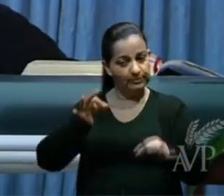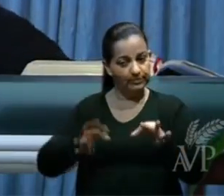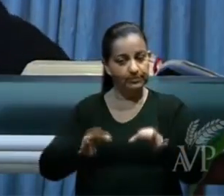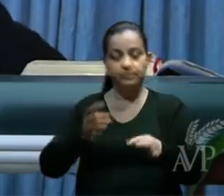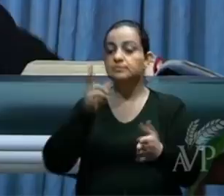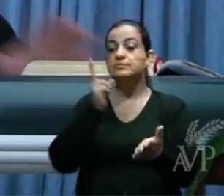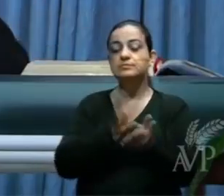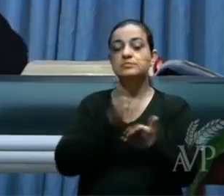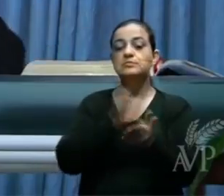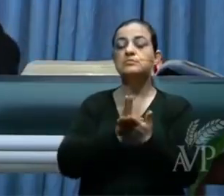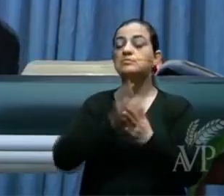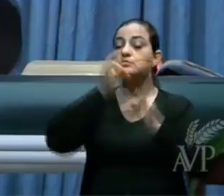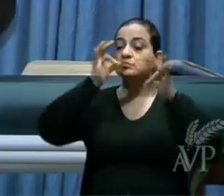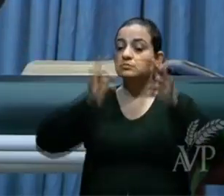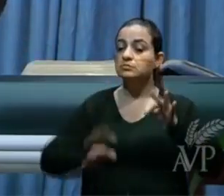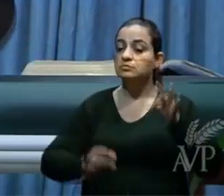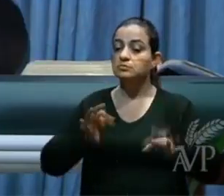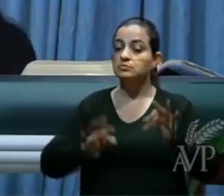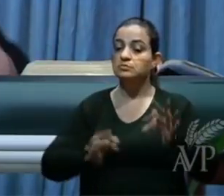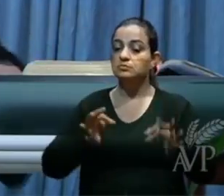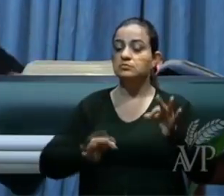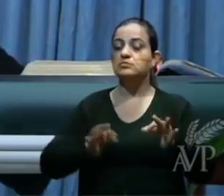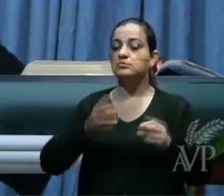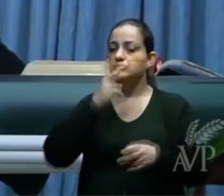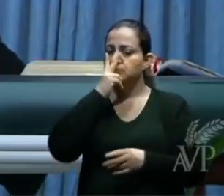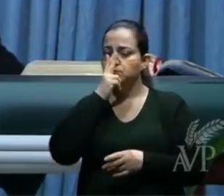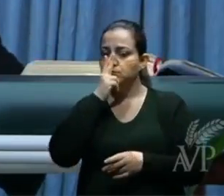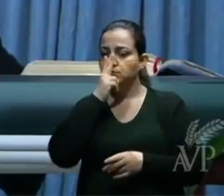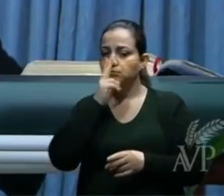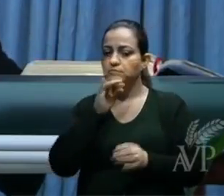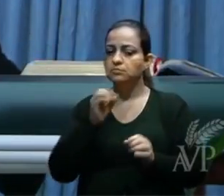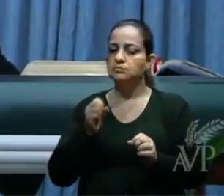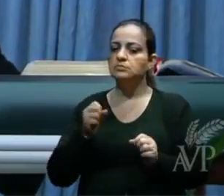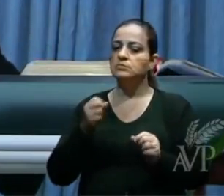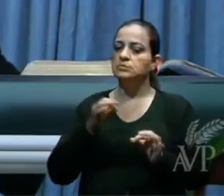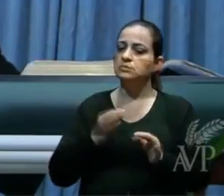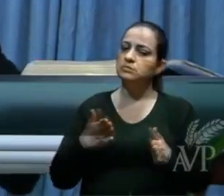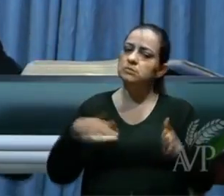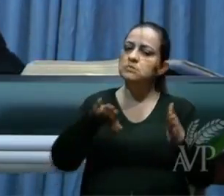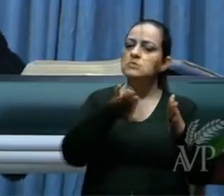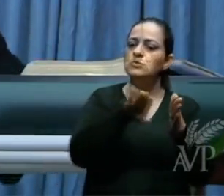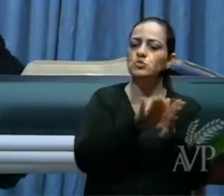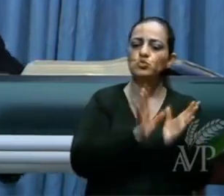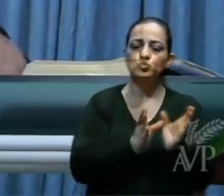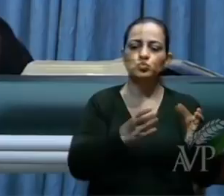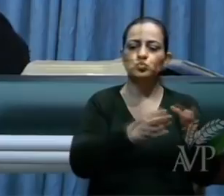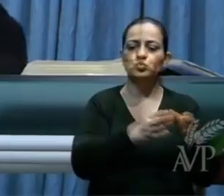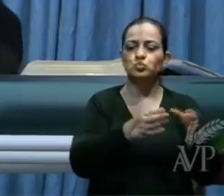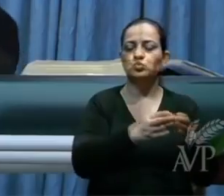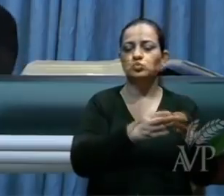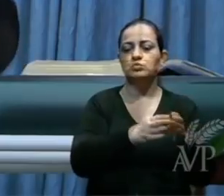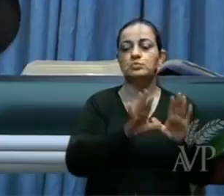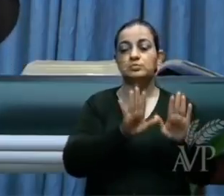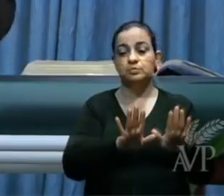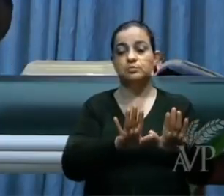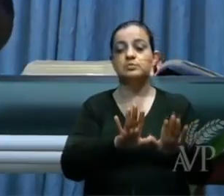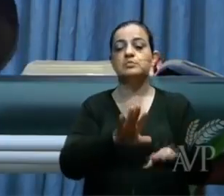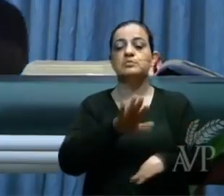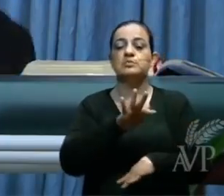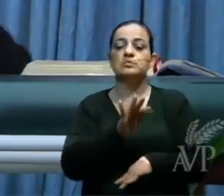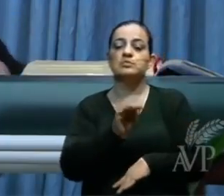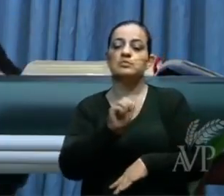o juízo caiu sobre o egito porém faraó teve a